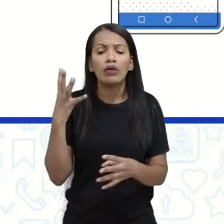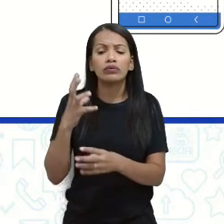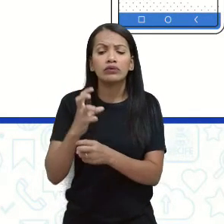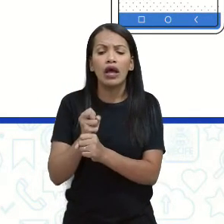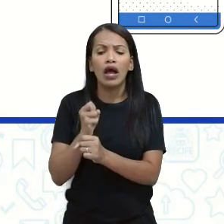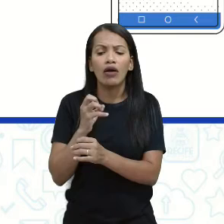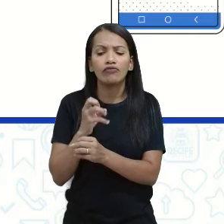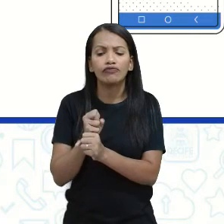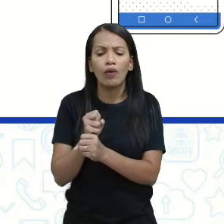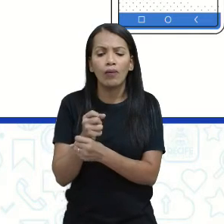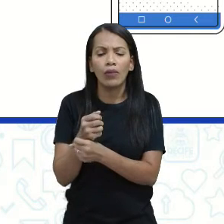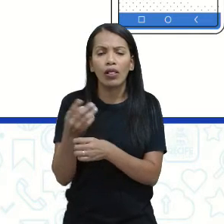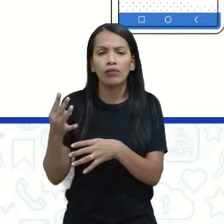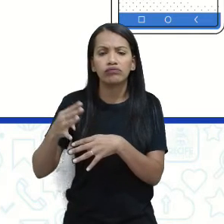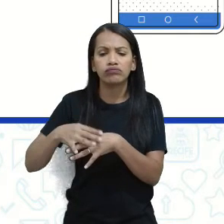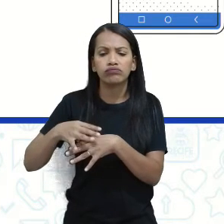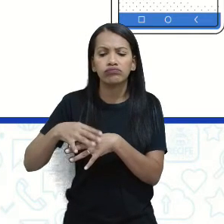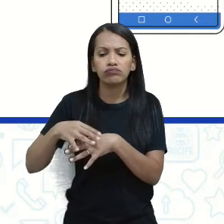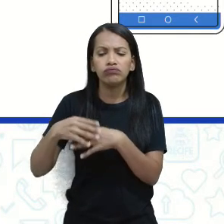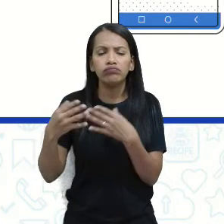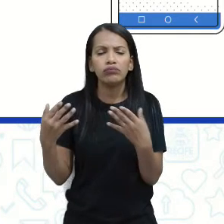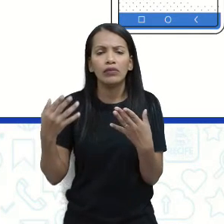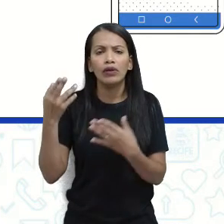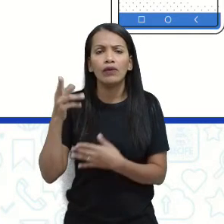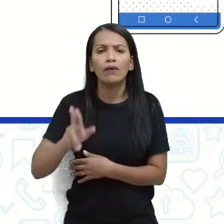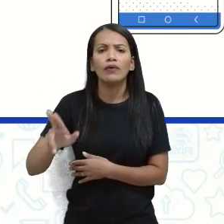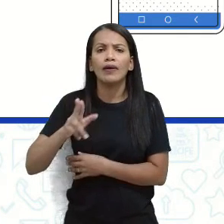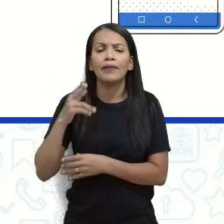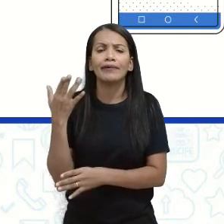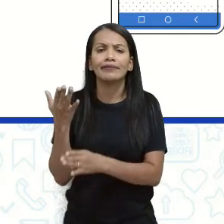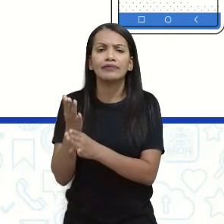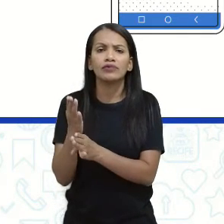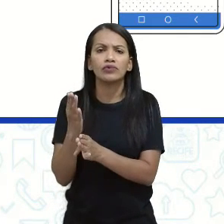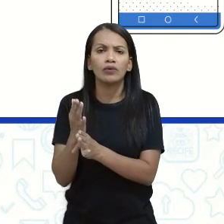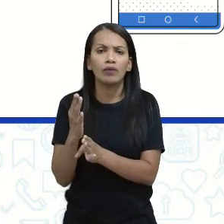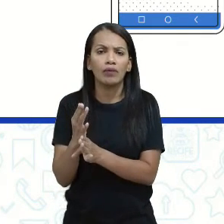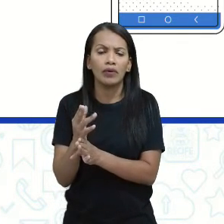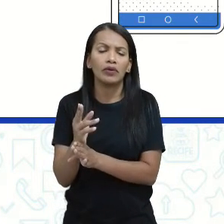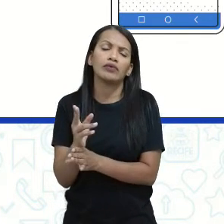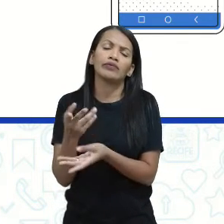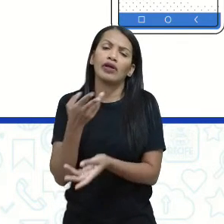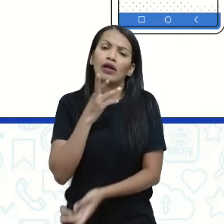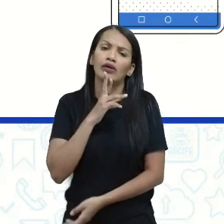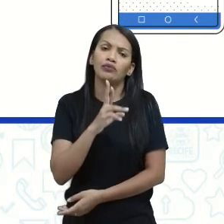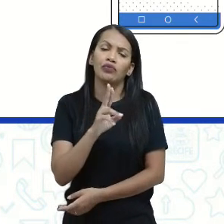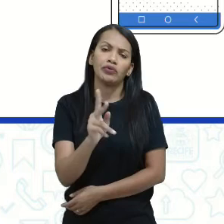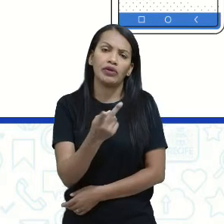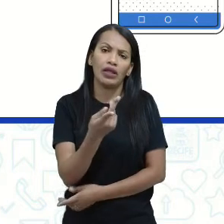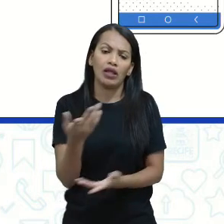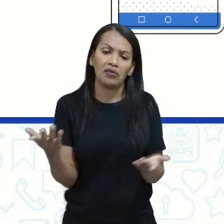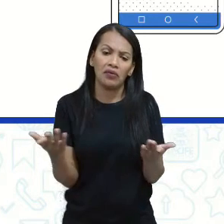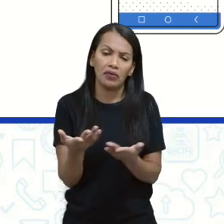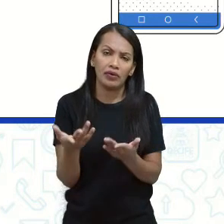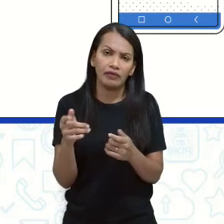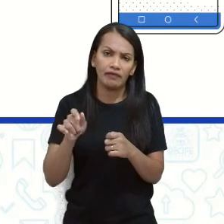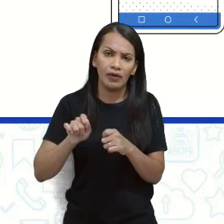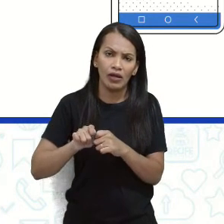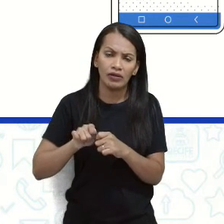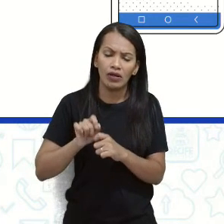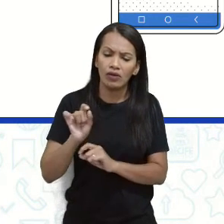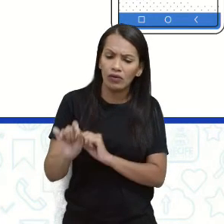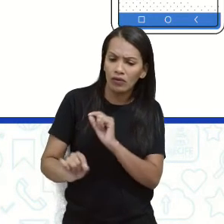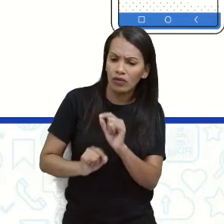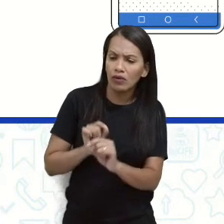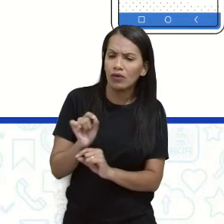iria usar para descobrir o valor de H? Se você estivesse fazendo aí digamos ali,